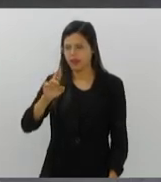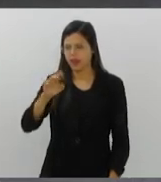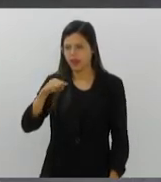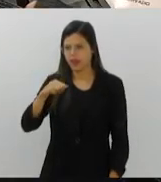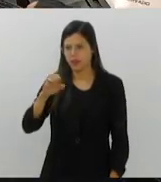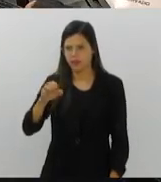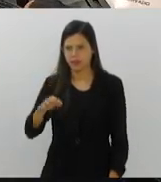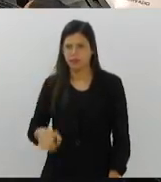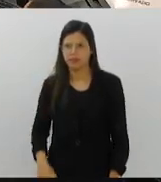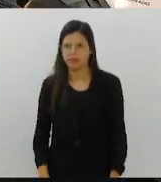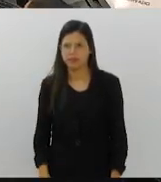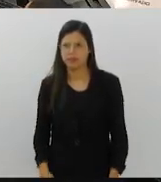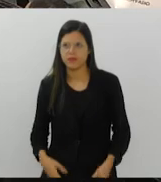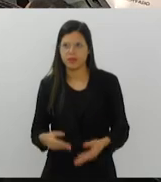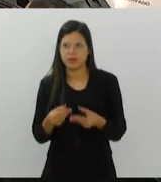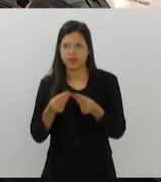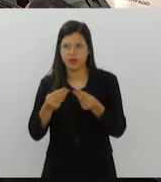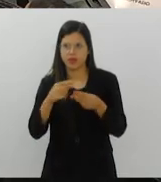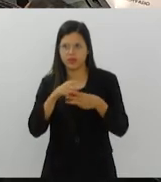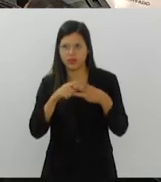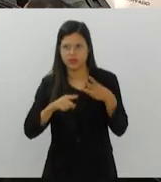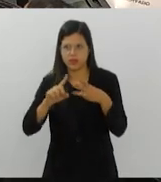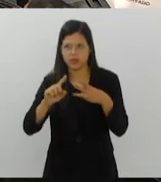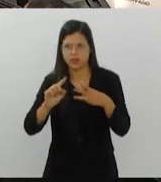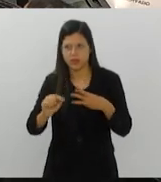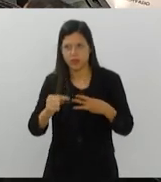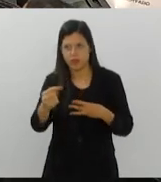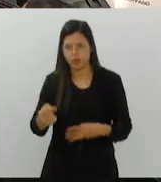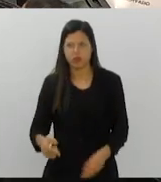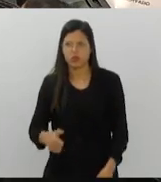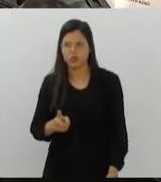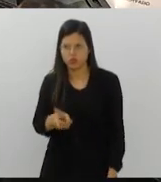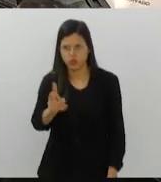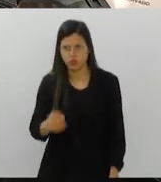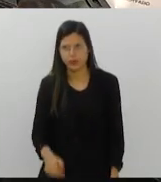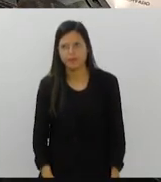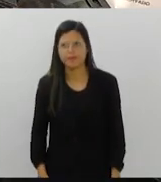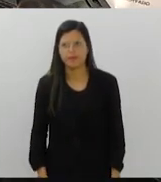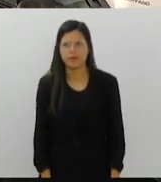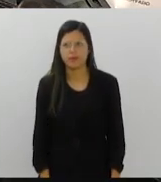Vou entregar esses três e depois o restante.